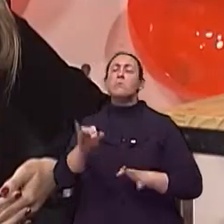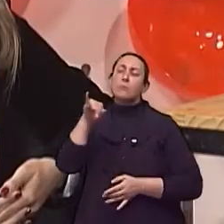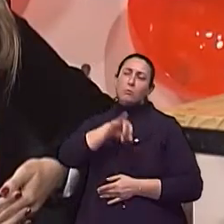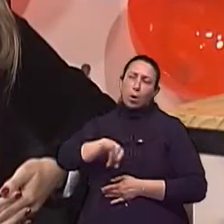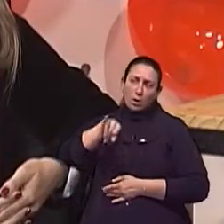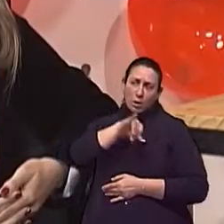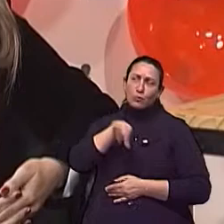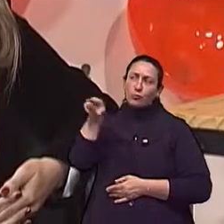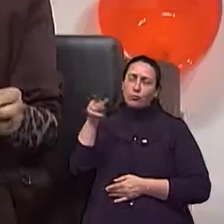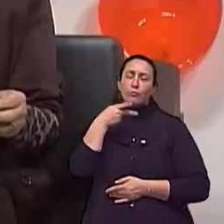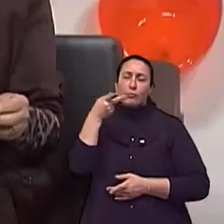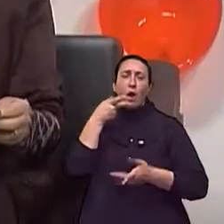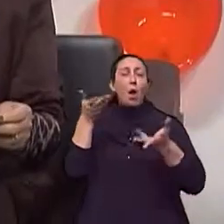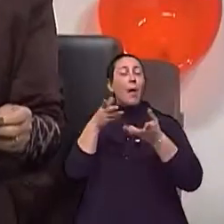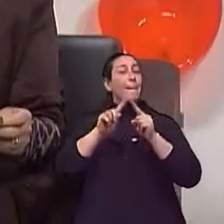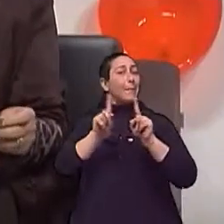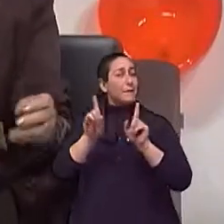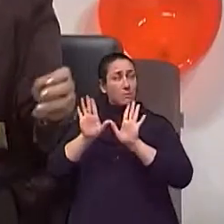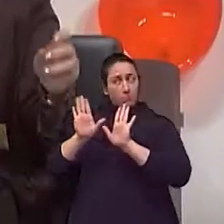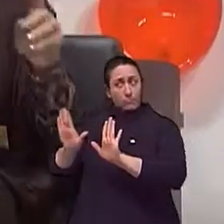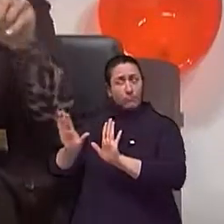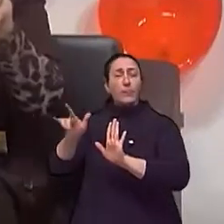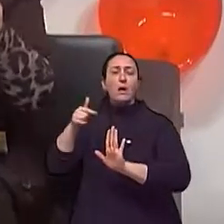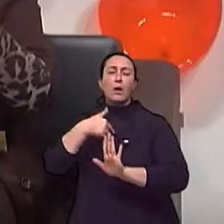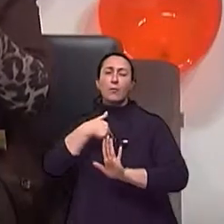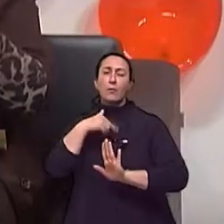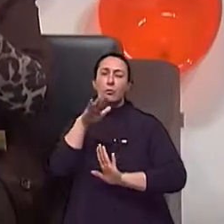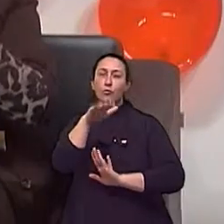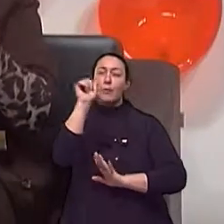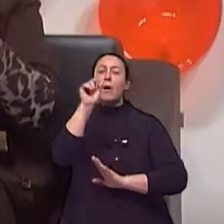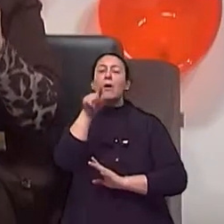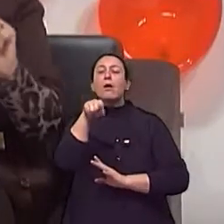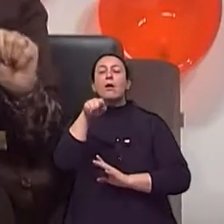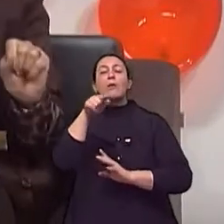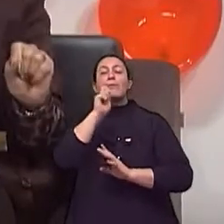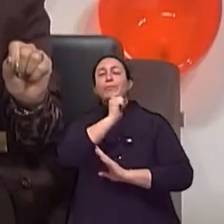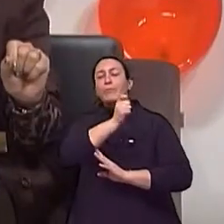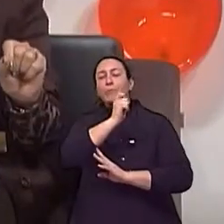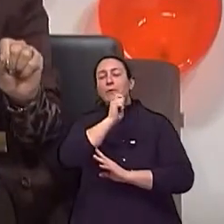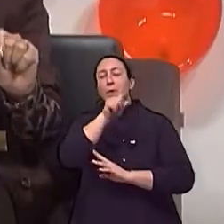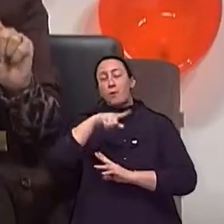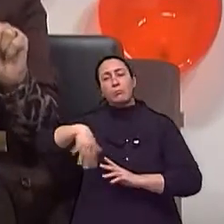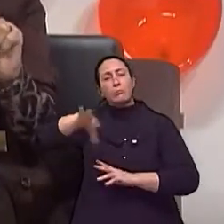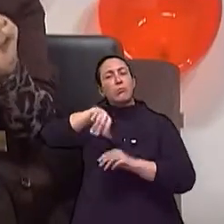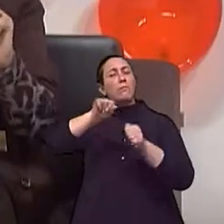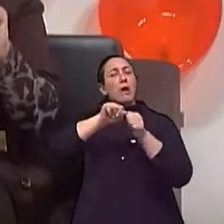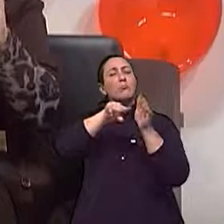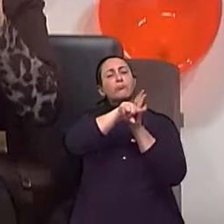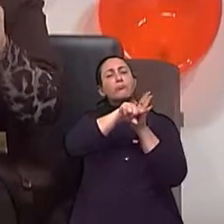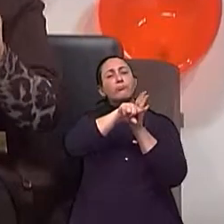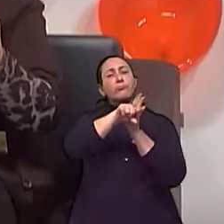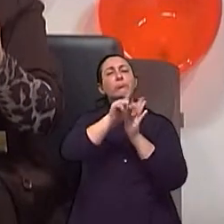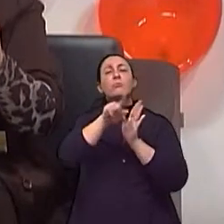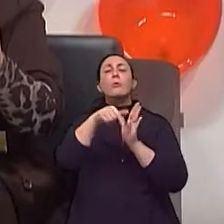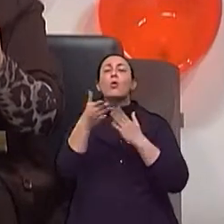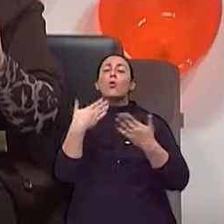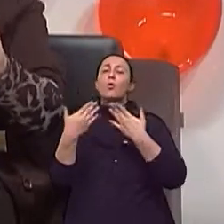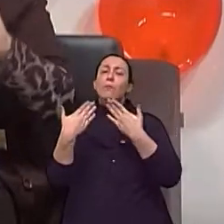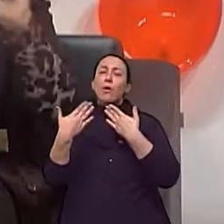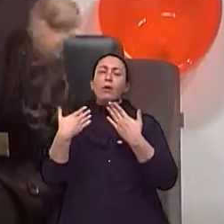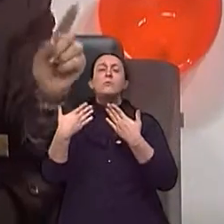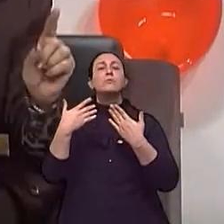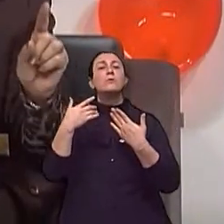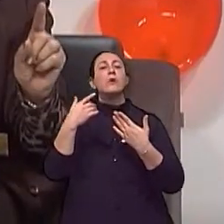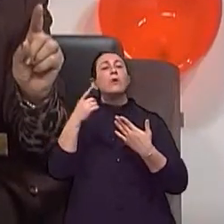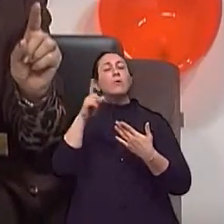mas antes da gente começar a conversar agora aqui eu vou chamar uma matéria feita pela nossa produção pra gente conversar depois